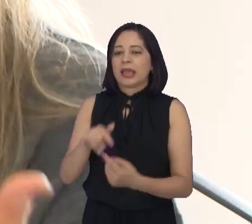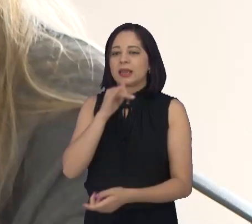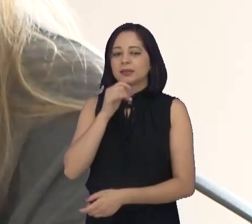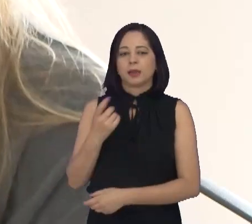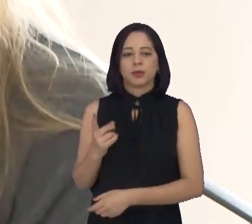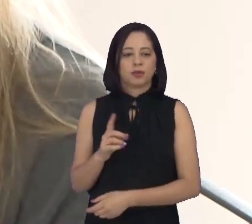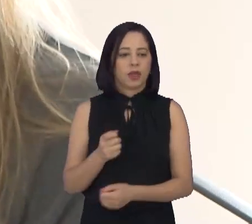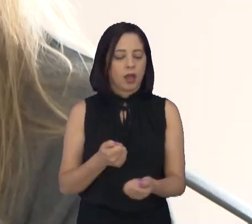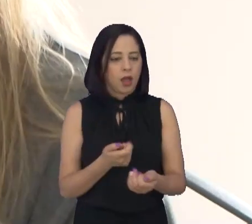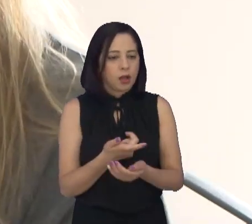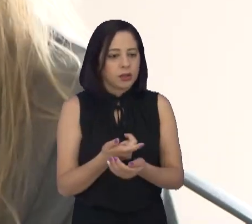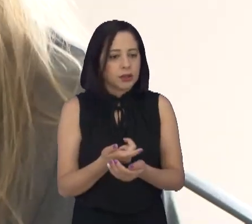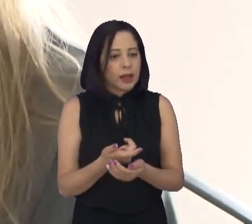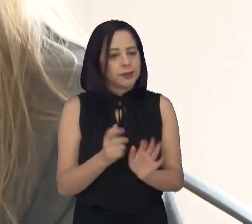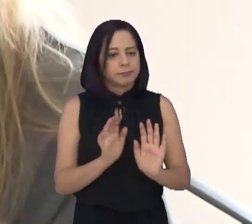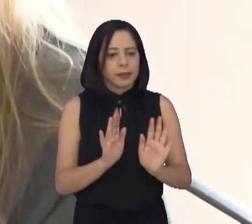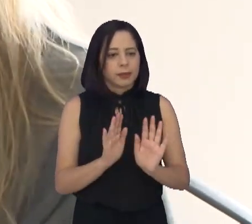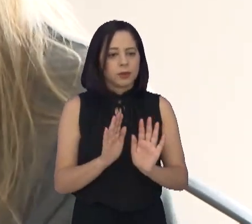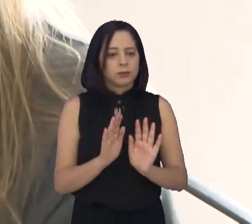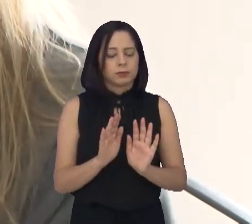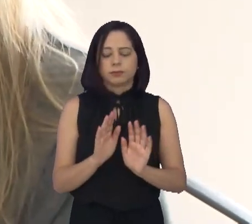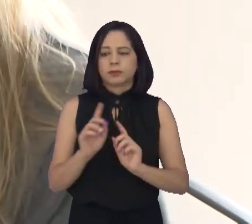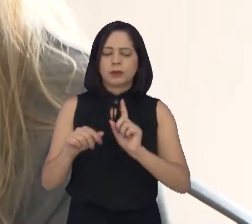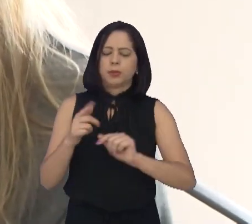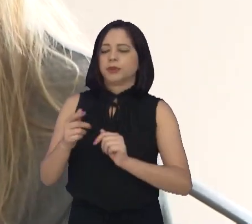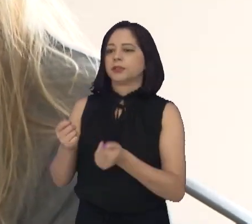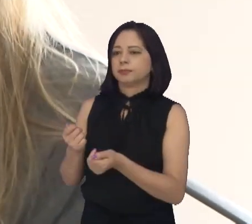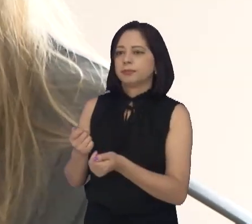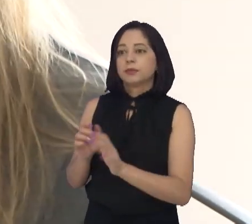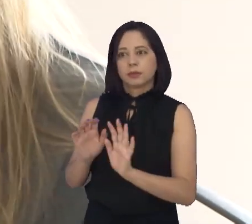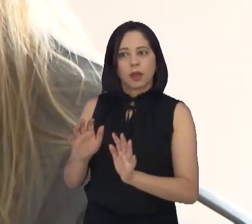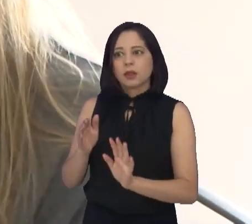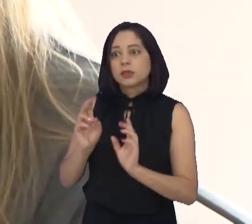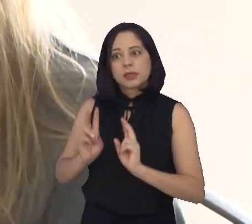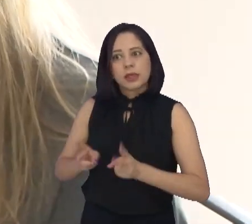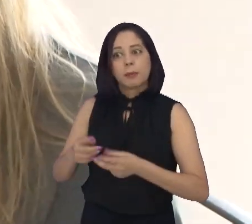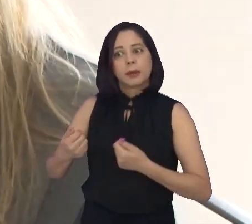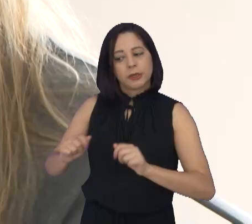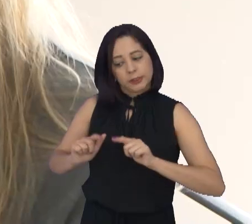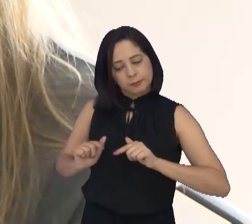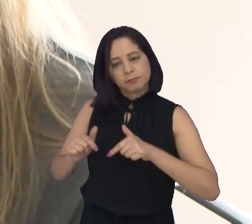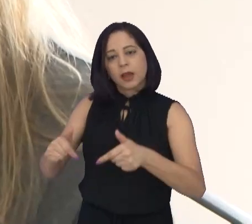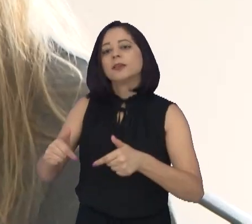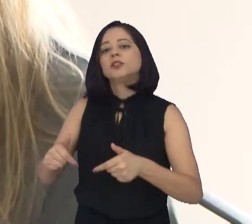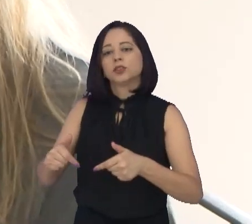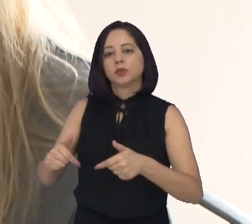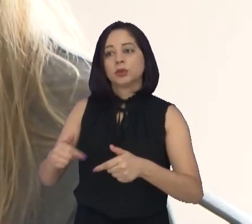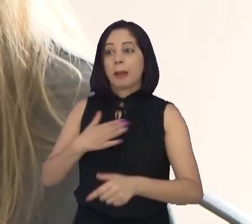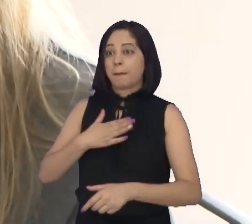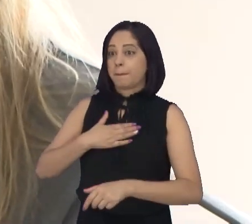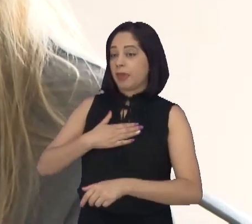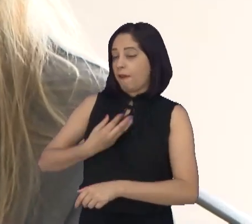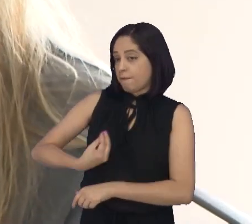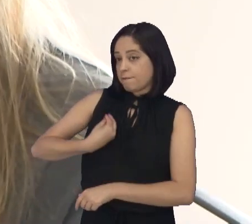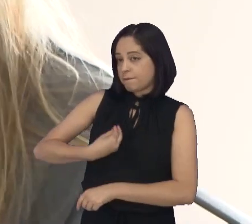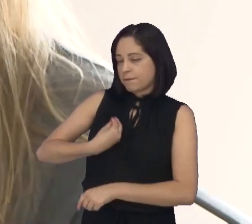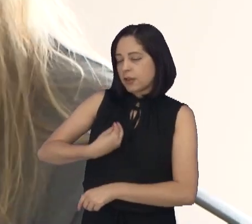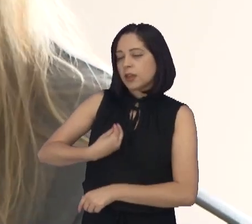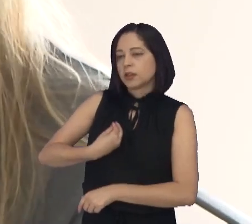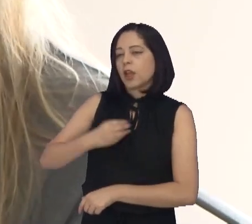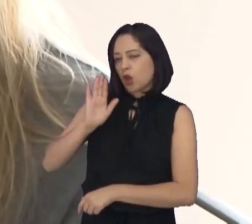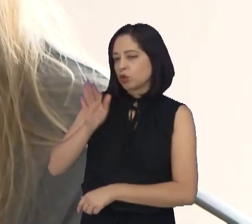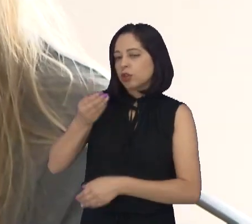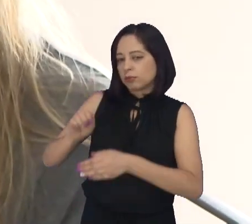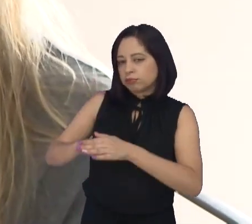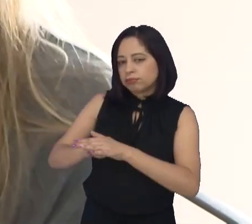ou adiar a compra de algo. Então, uma dica que eu gostei e apliquei na minha vida durante algum tempo, e